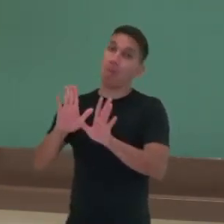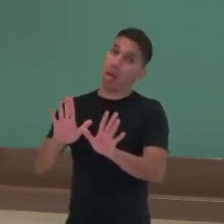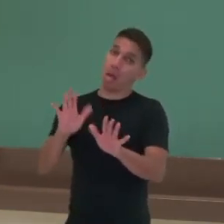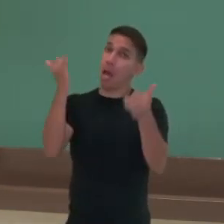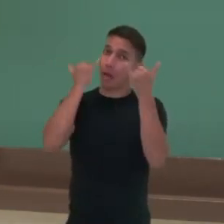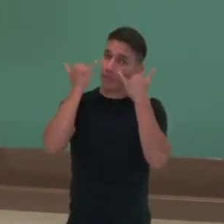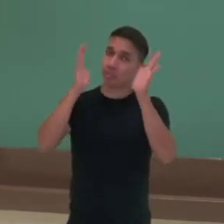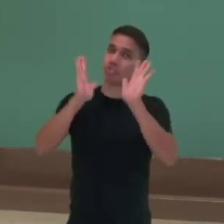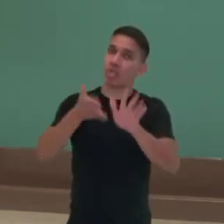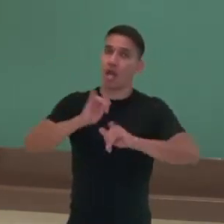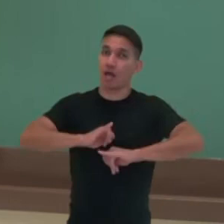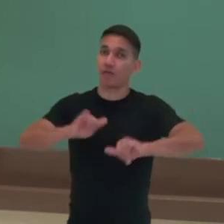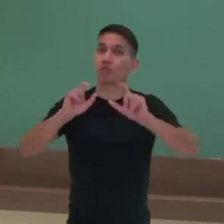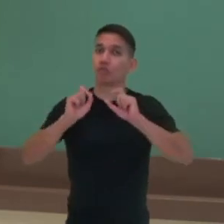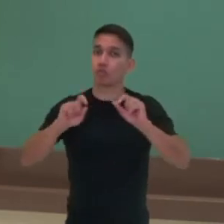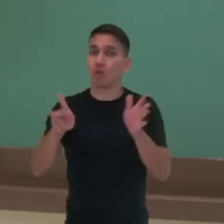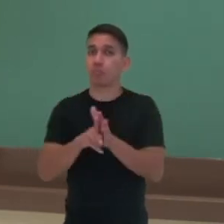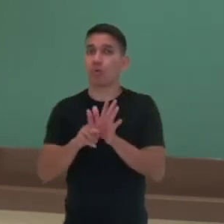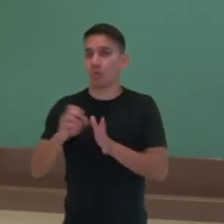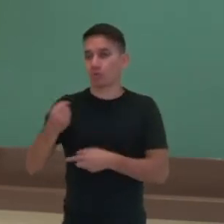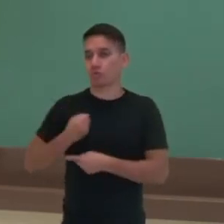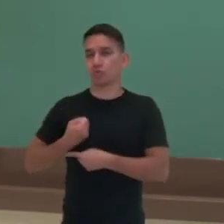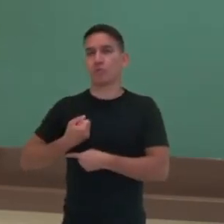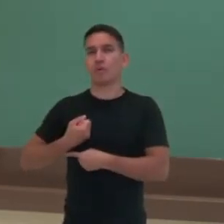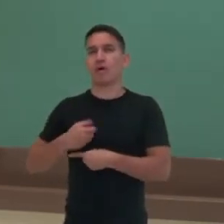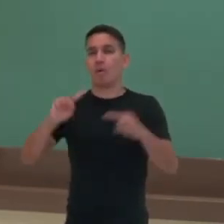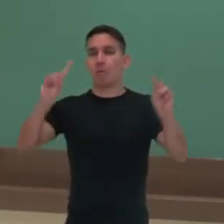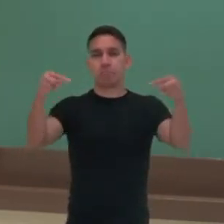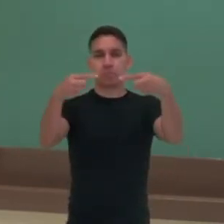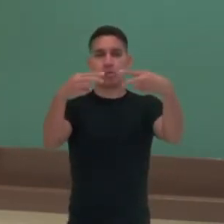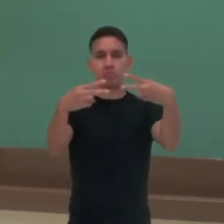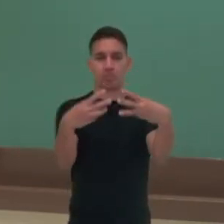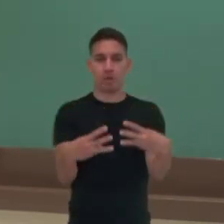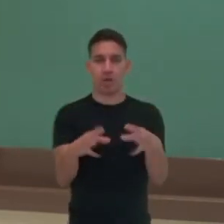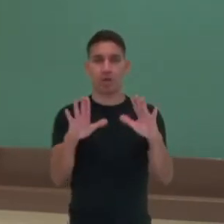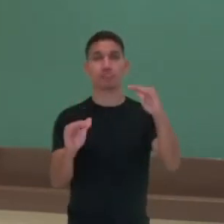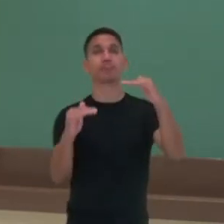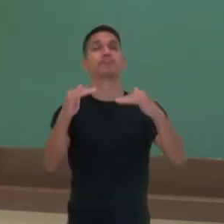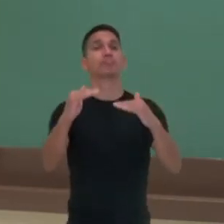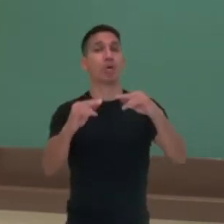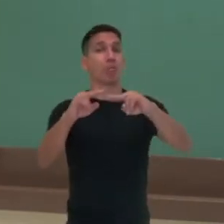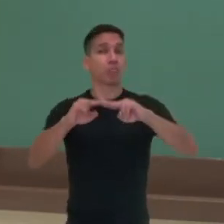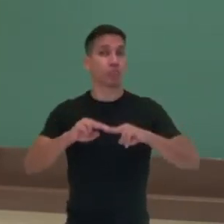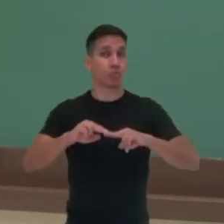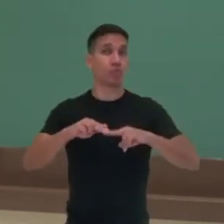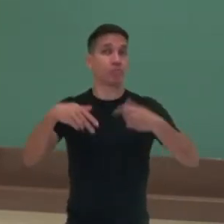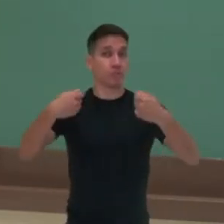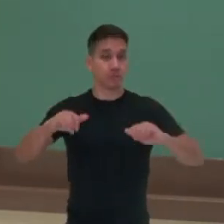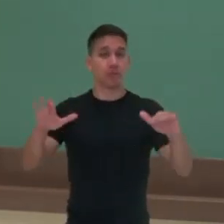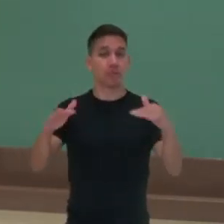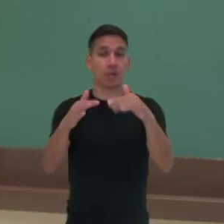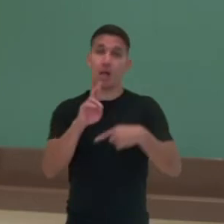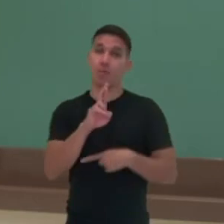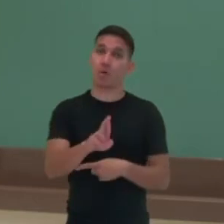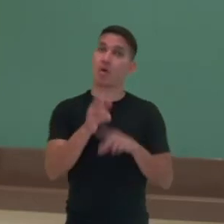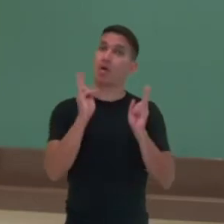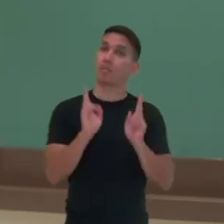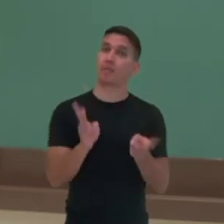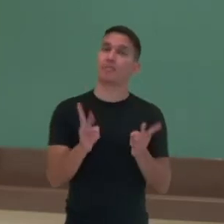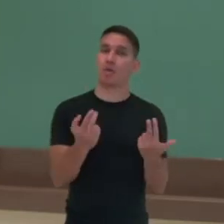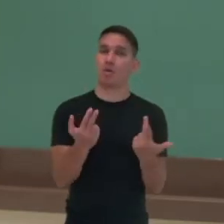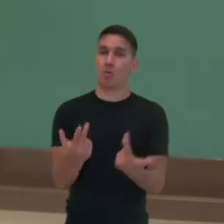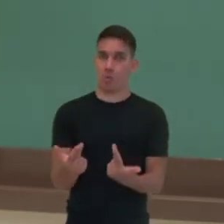que são números proporcionais, eu sei que para ser proporcional, eles devem dar o mesmo